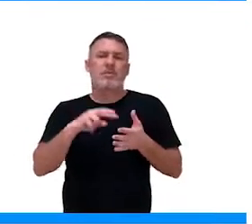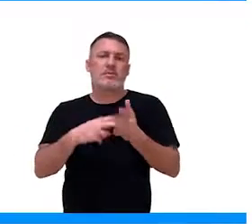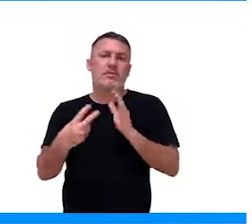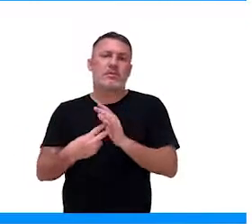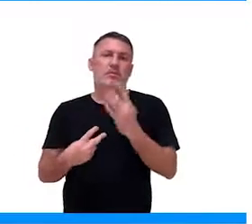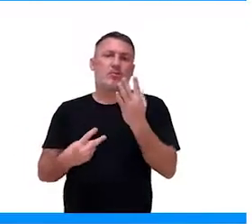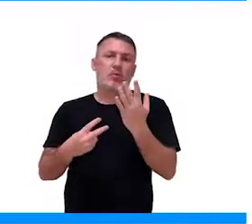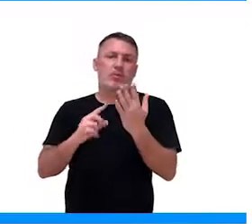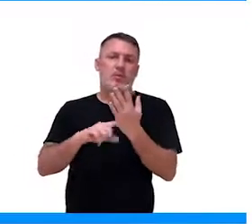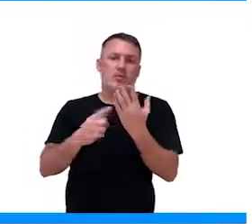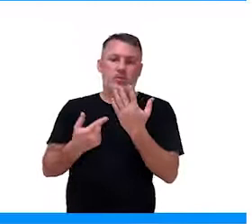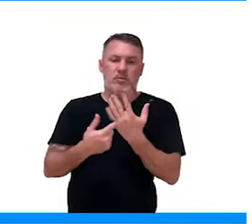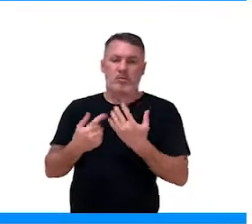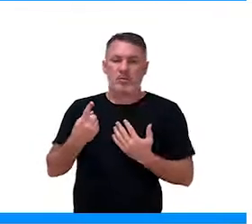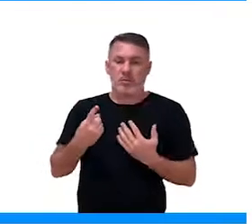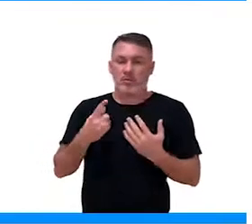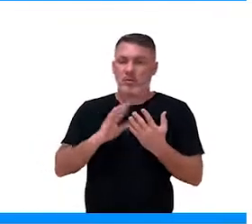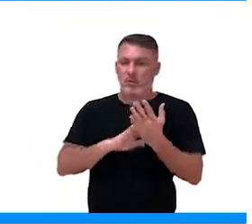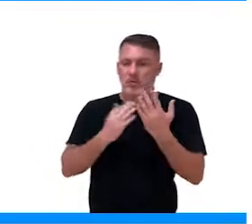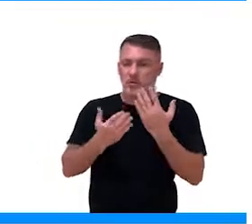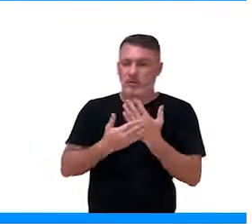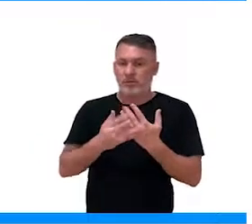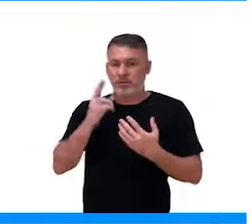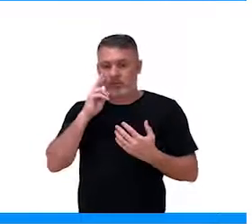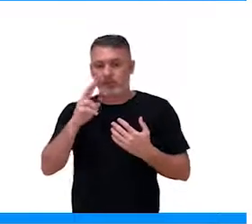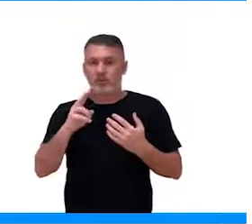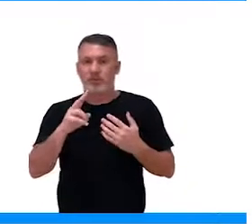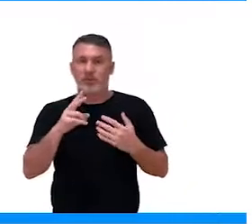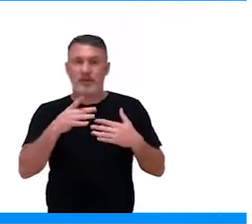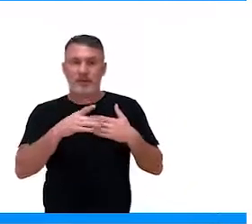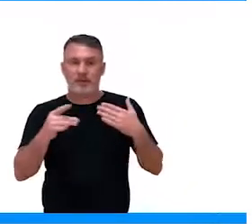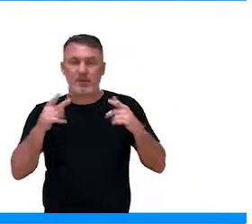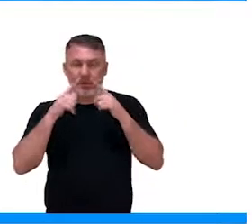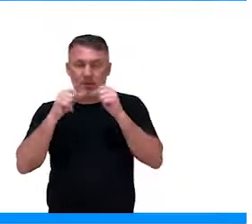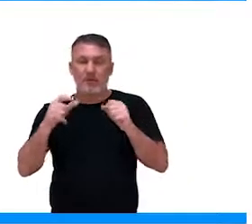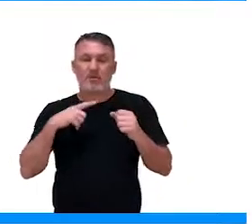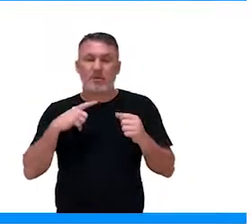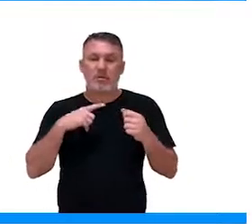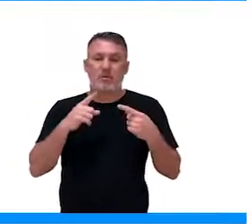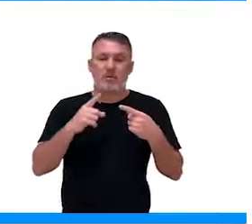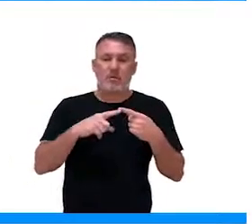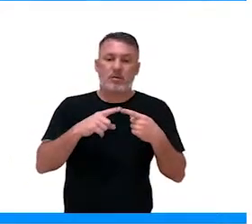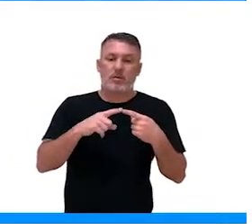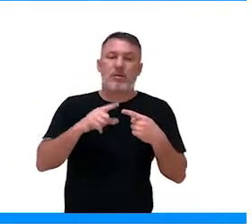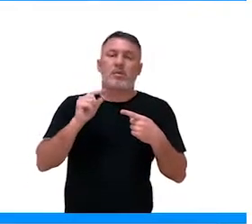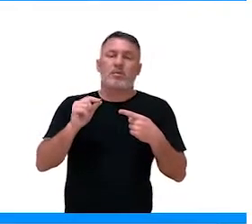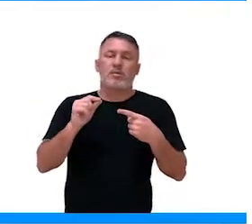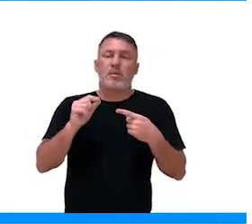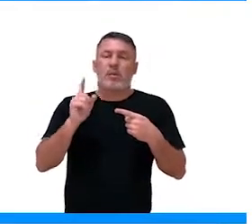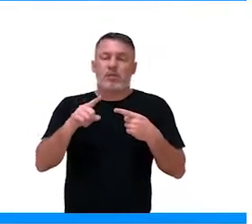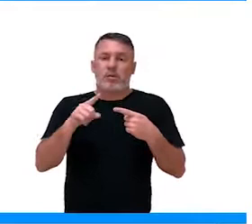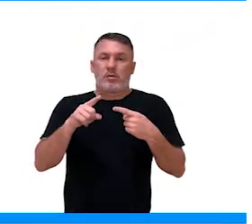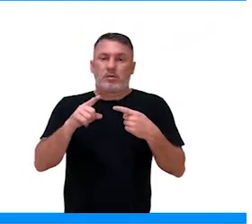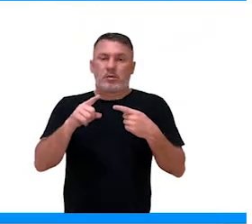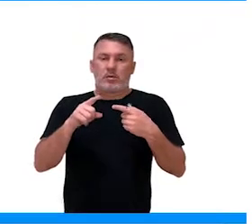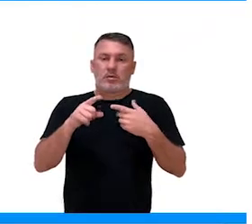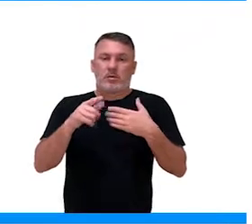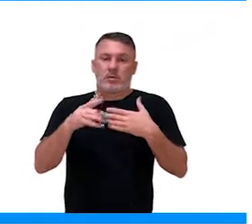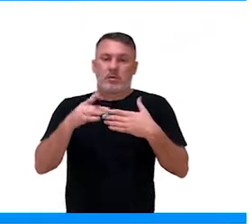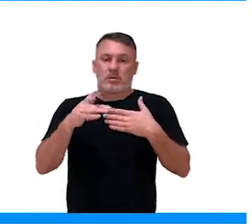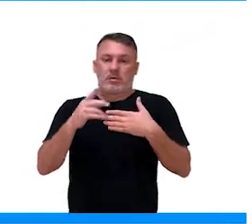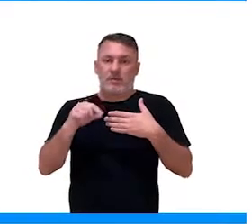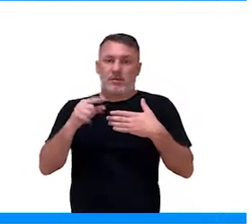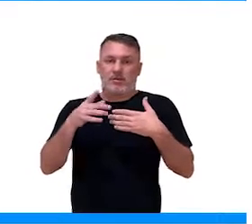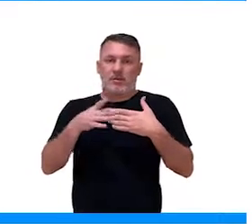possui dupla face. Então, no signo linguístico, que envolve, né, a língua, a gente tem o significante e o significado.